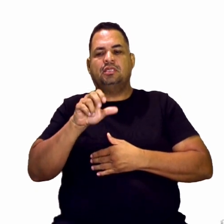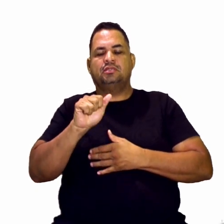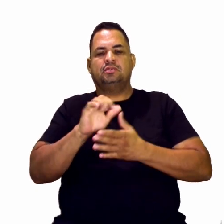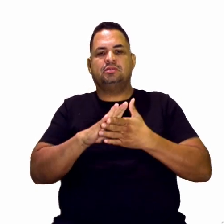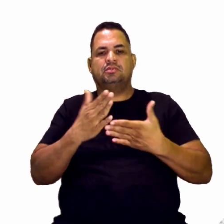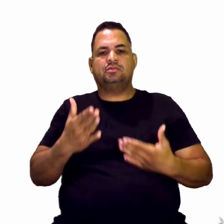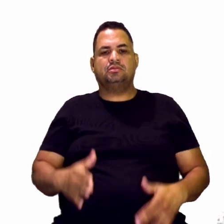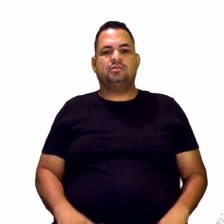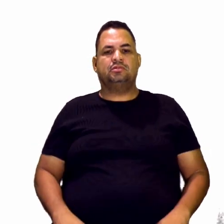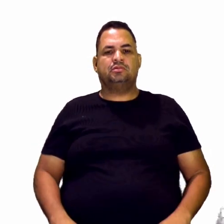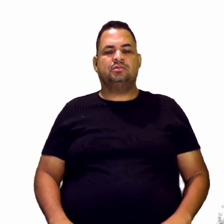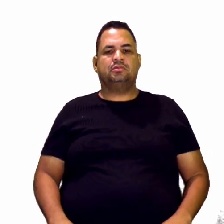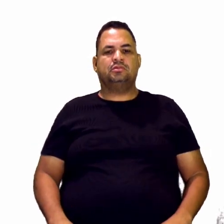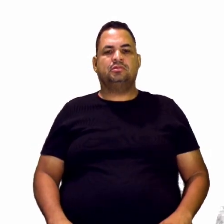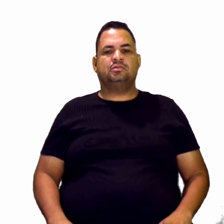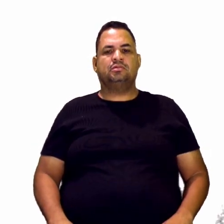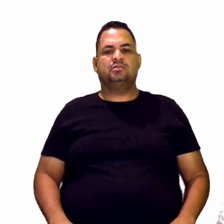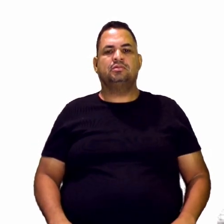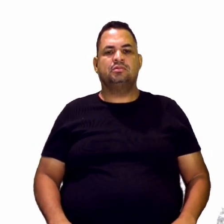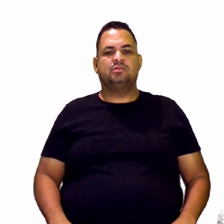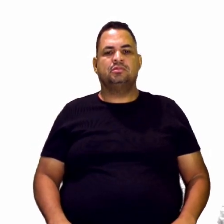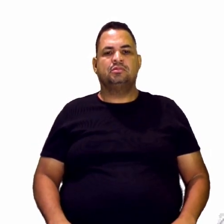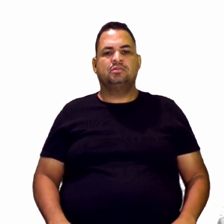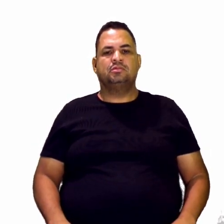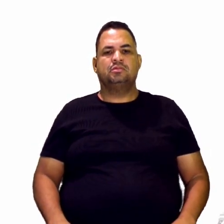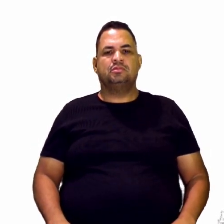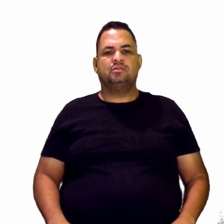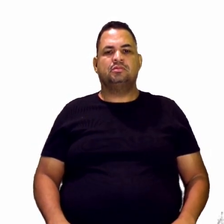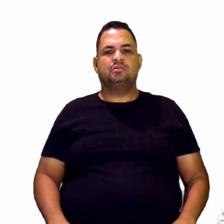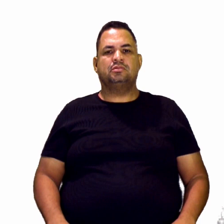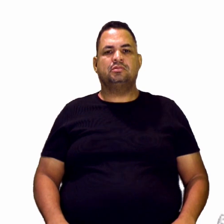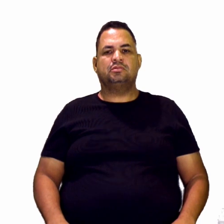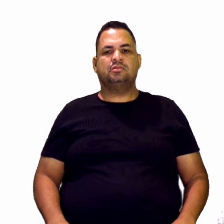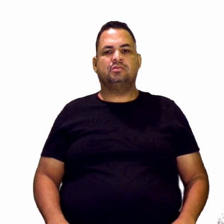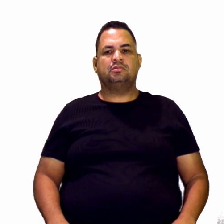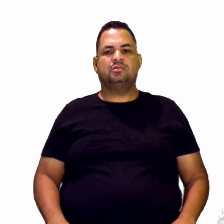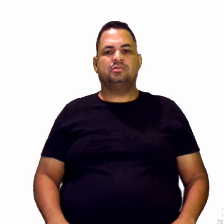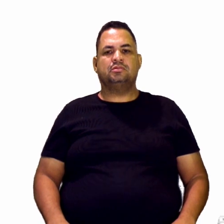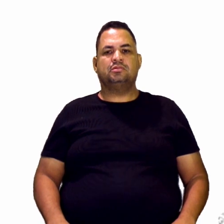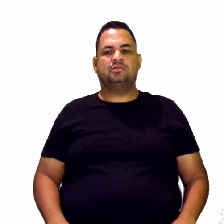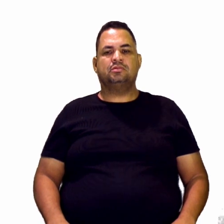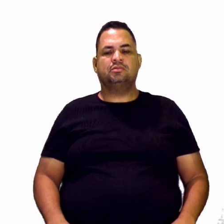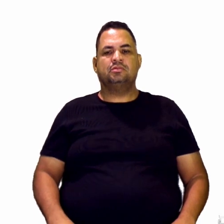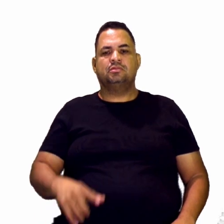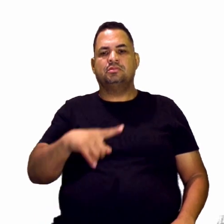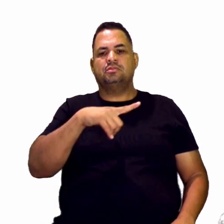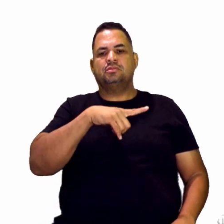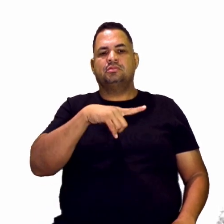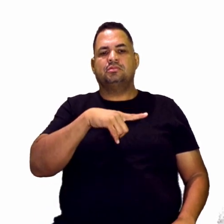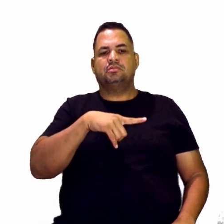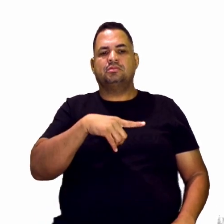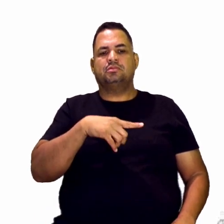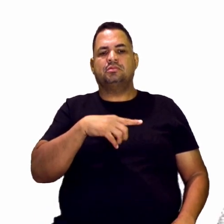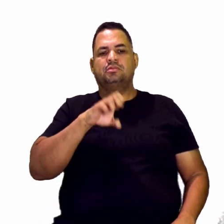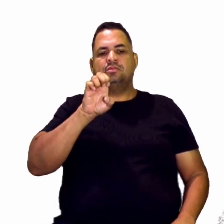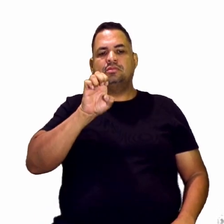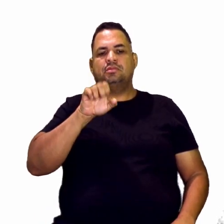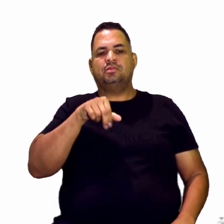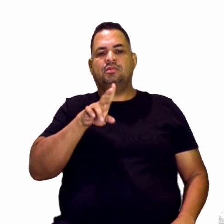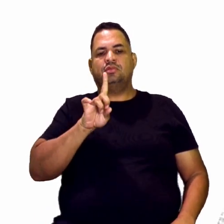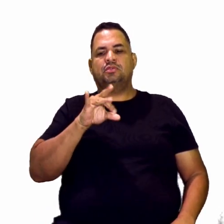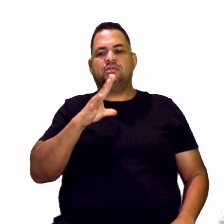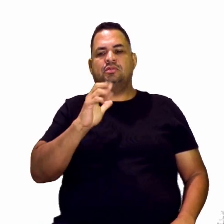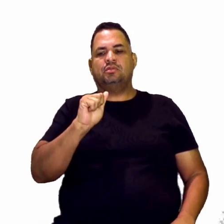Então, difusão simples e difusão facilitada. Temos a endocitose, é quando